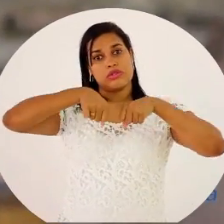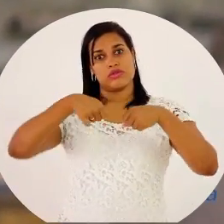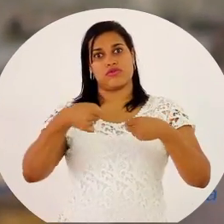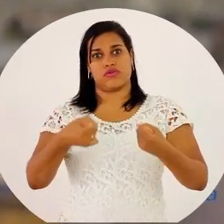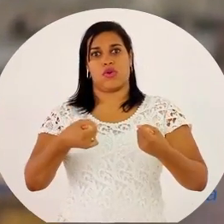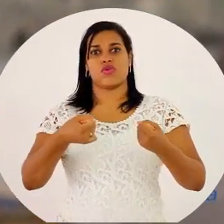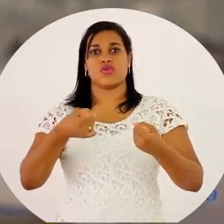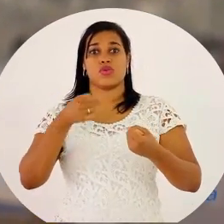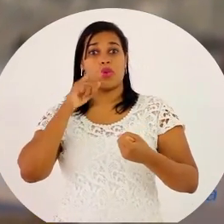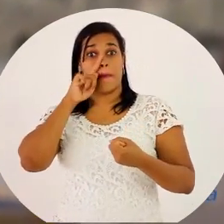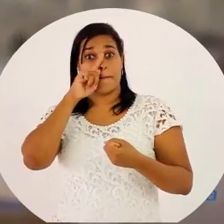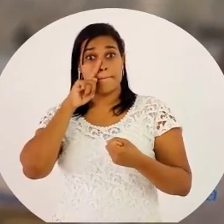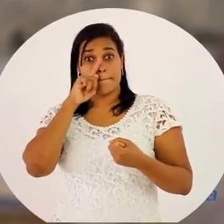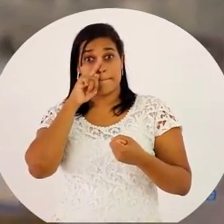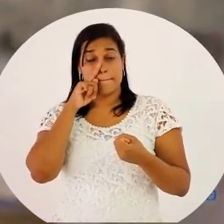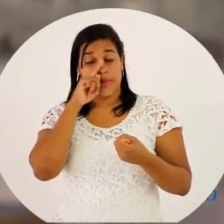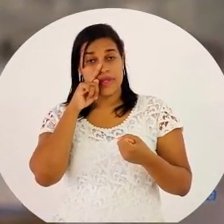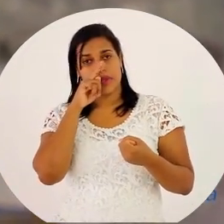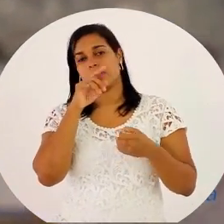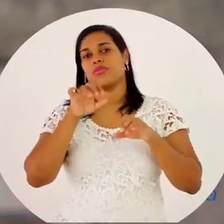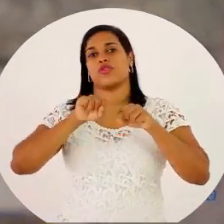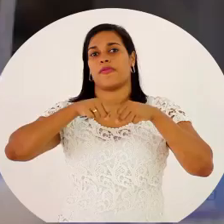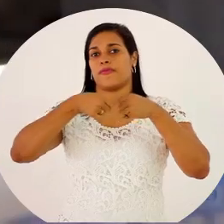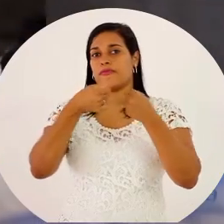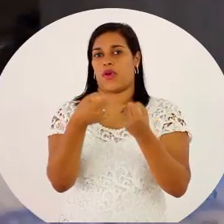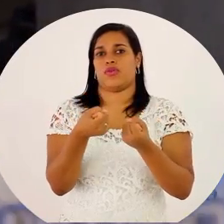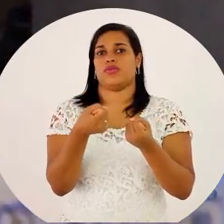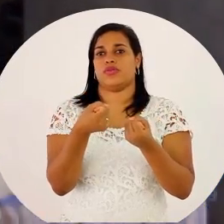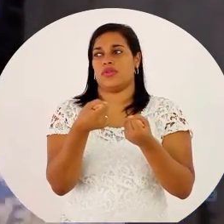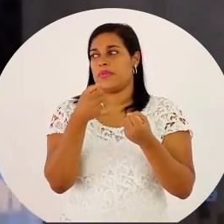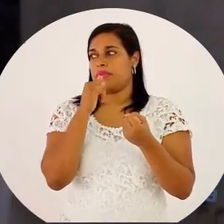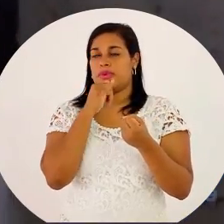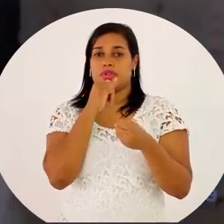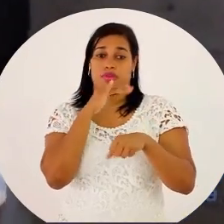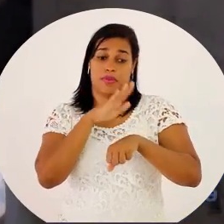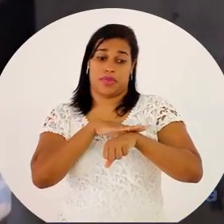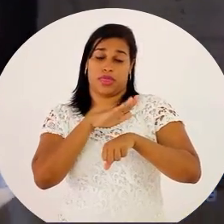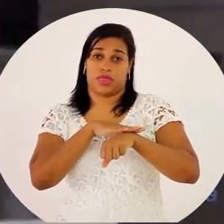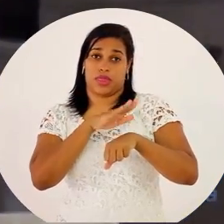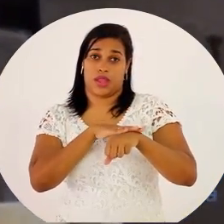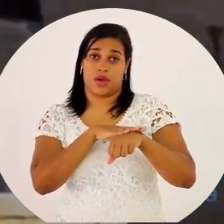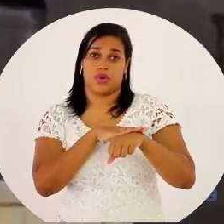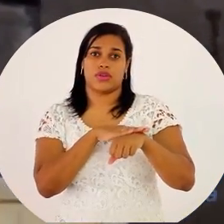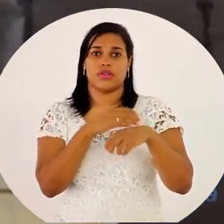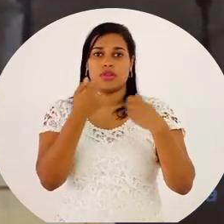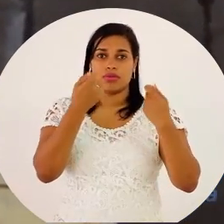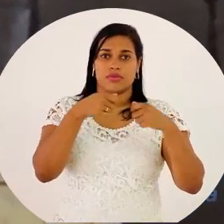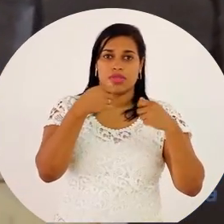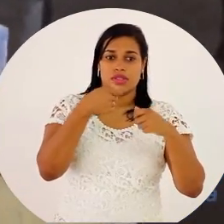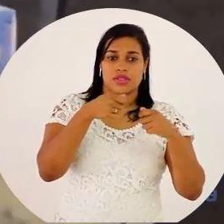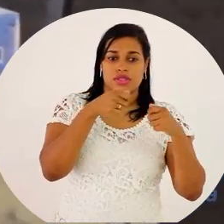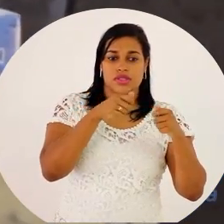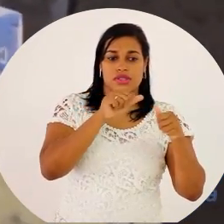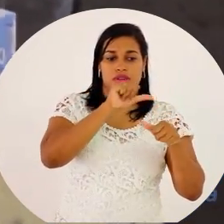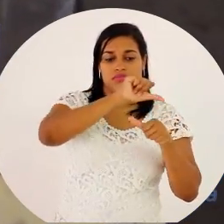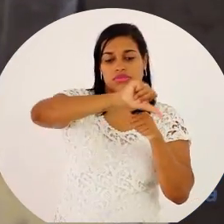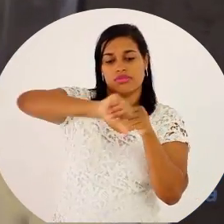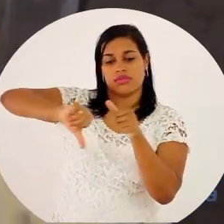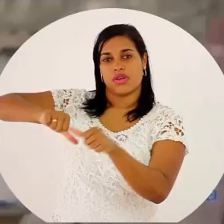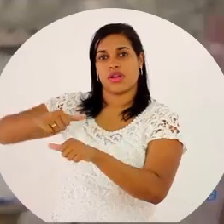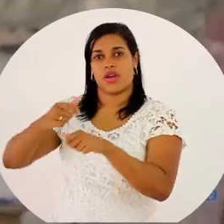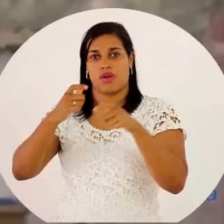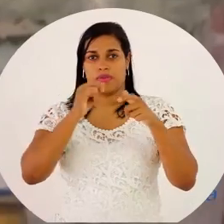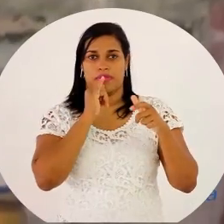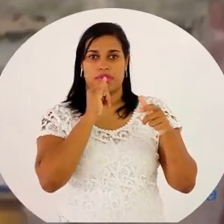ergonômico, tem um risco ergonômico muito elevado. Por exemplo, na hora que ele vai estar transportando um saco de cimento. Esse saco de cimento tem 50